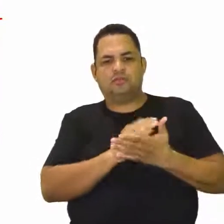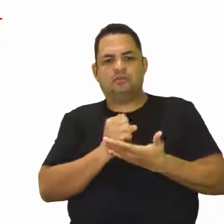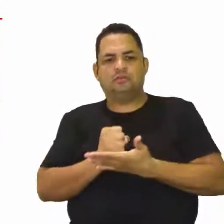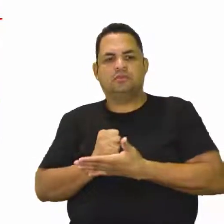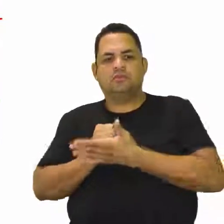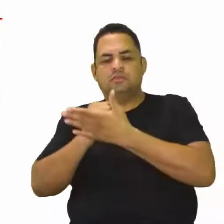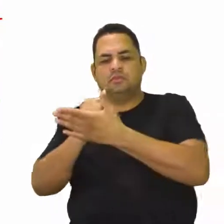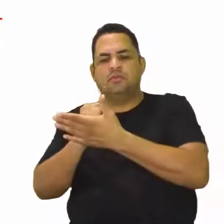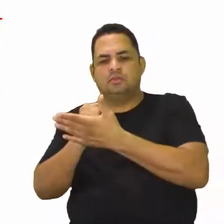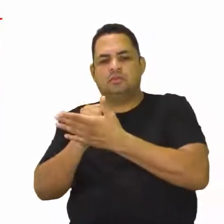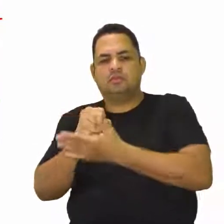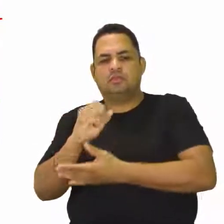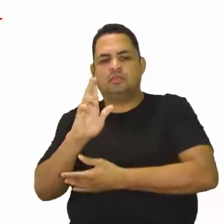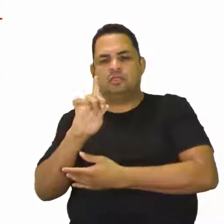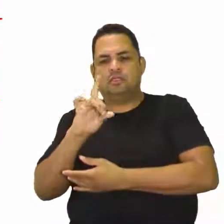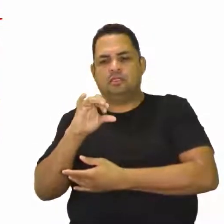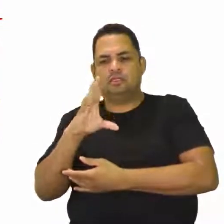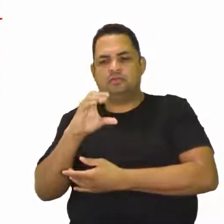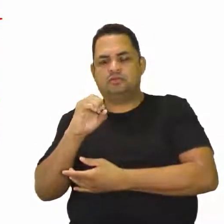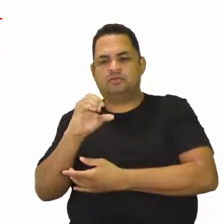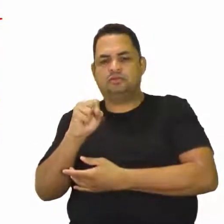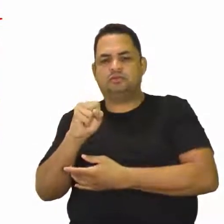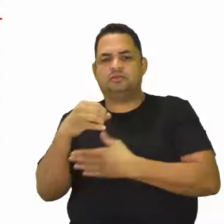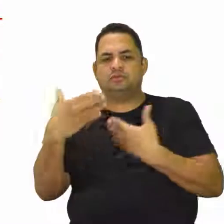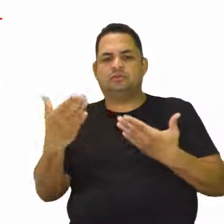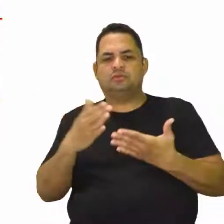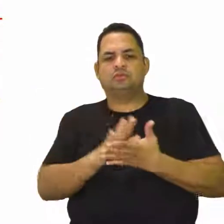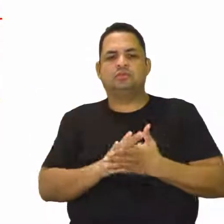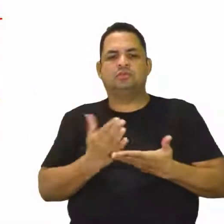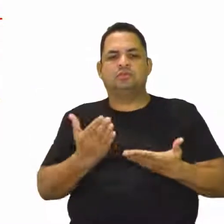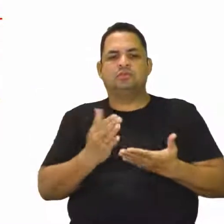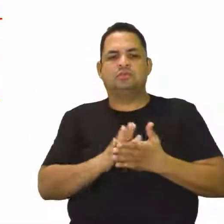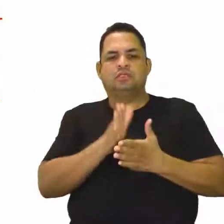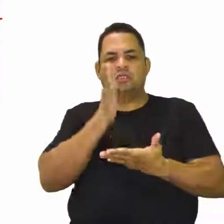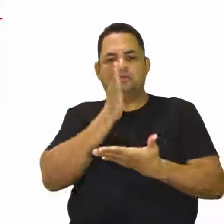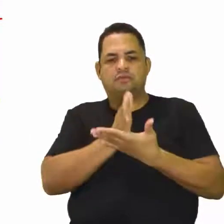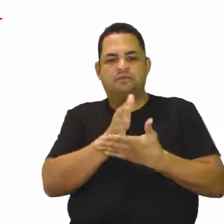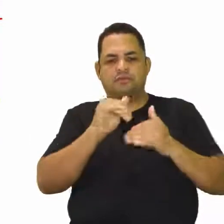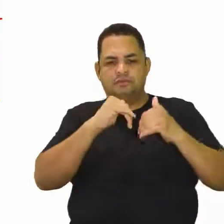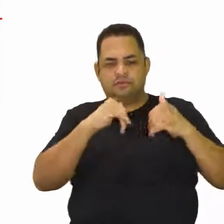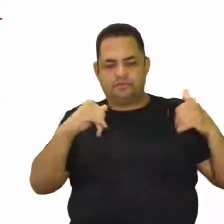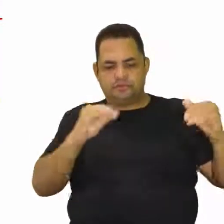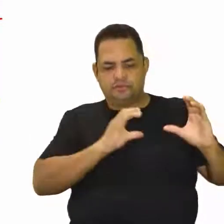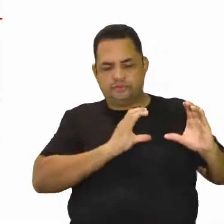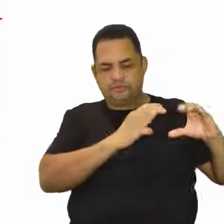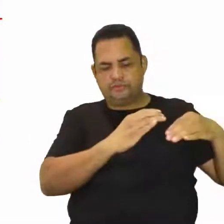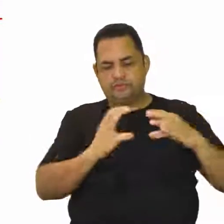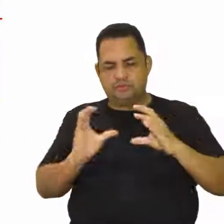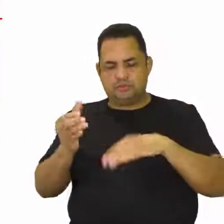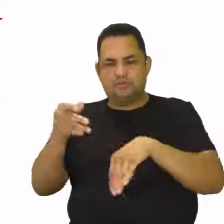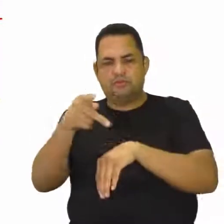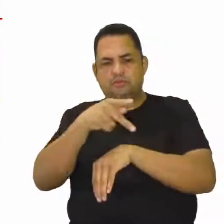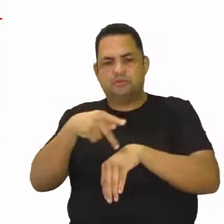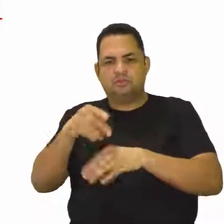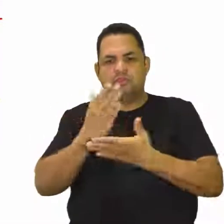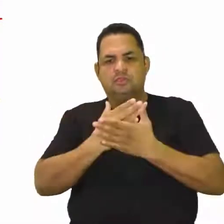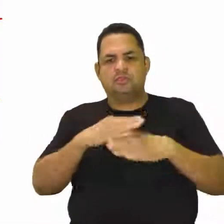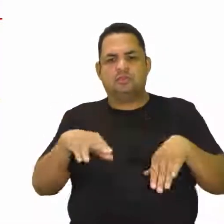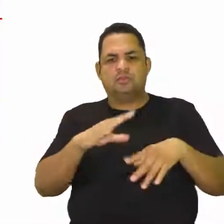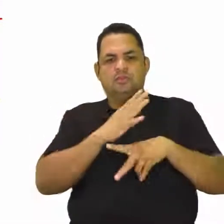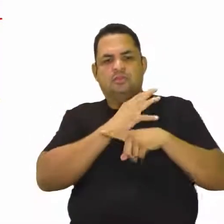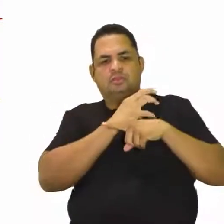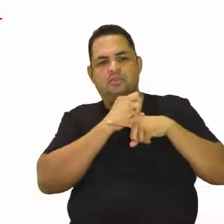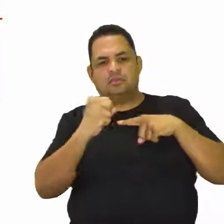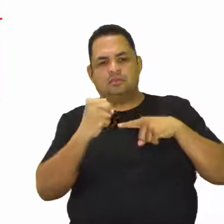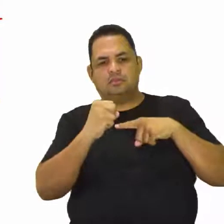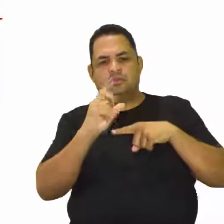que apoiavam os aliados. Estava feita a divisão. Essa fase terminou com a vitória